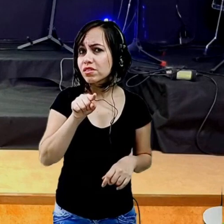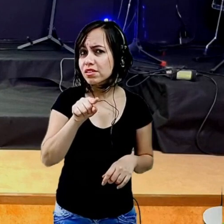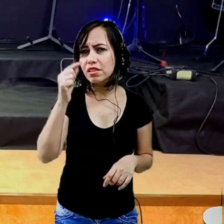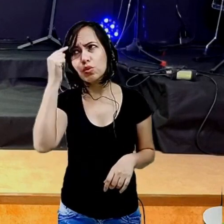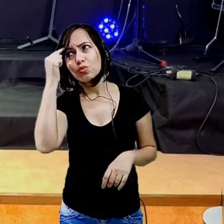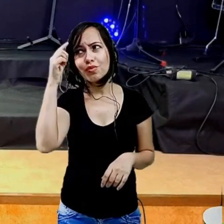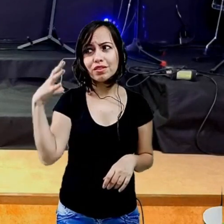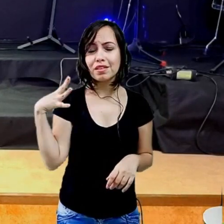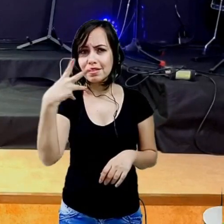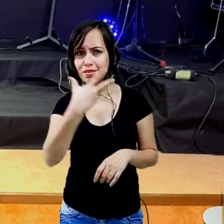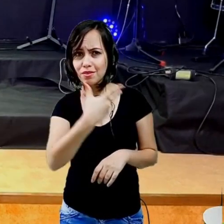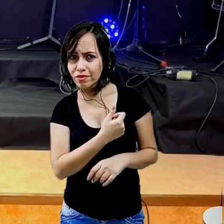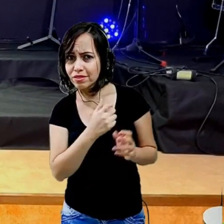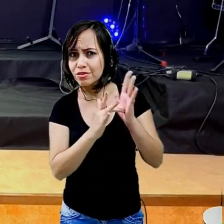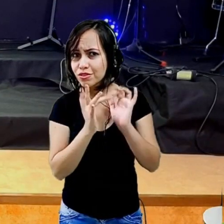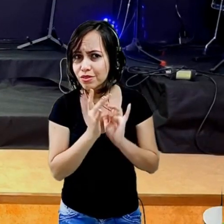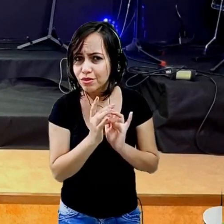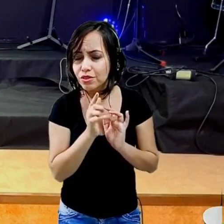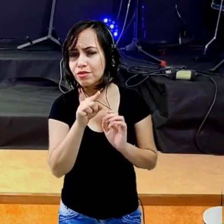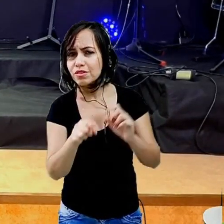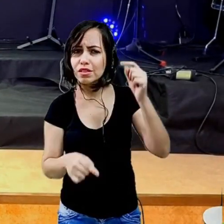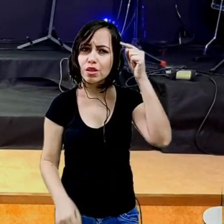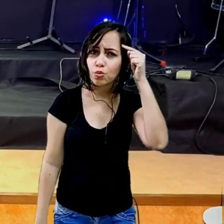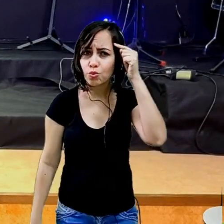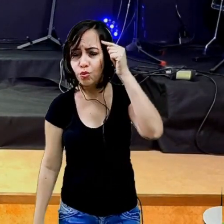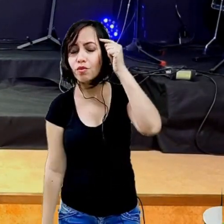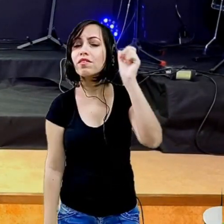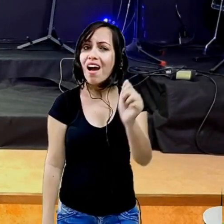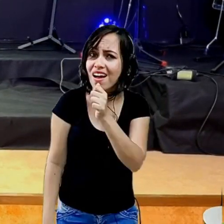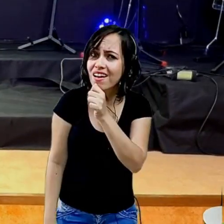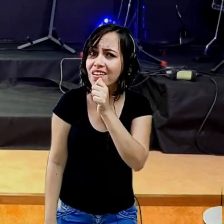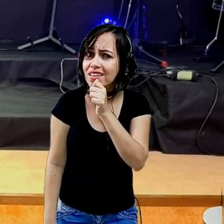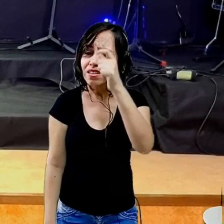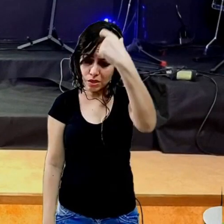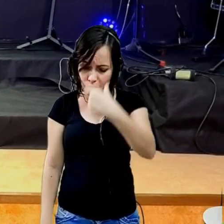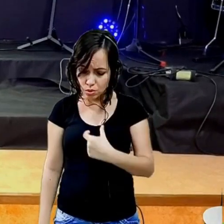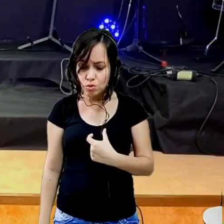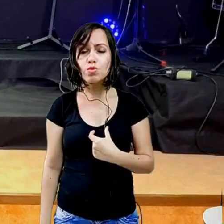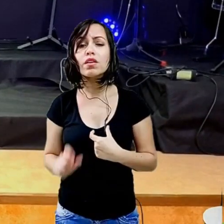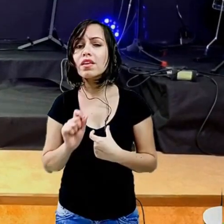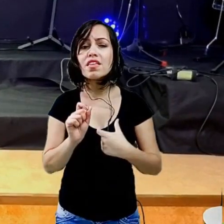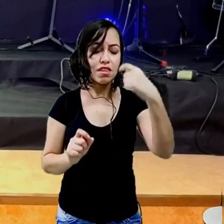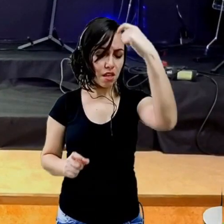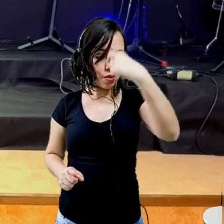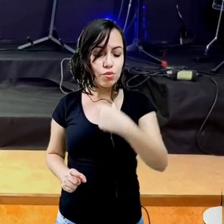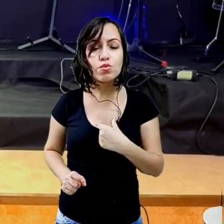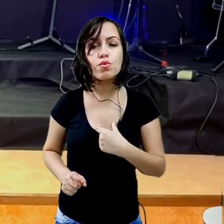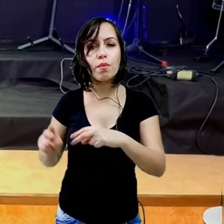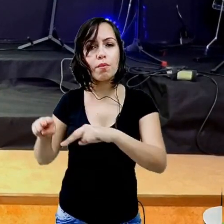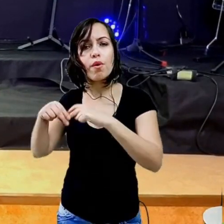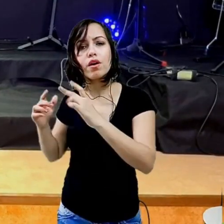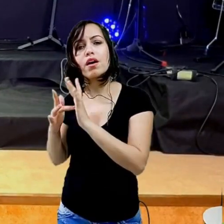Jesus? Você tem dúvida ainda de quem você é em Cristo Jesus?